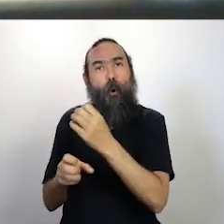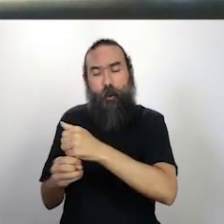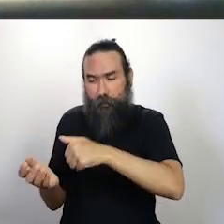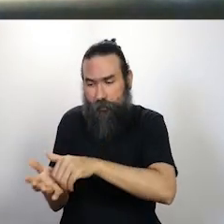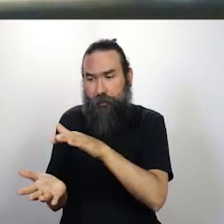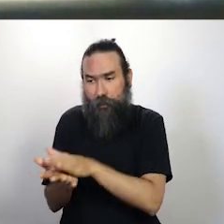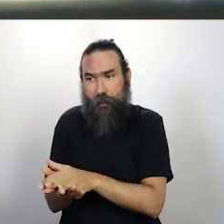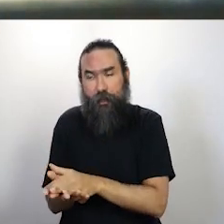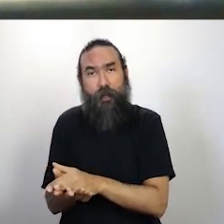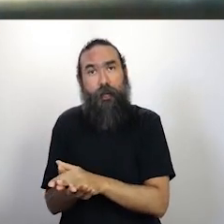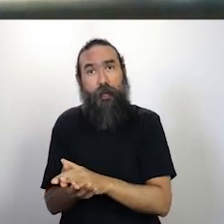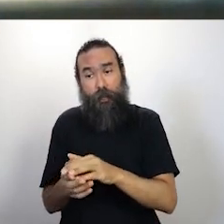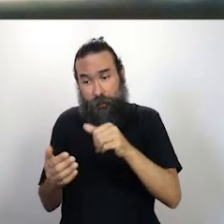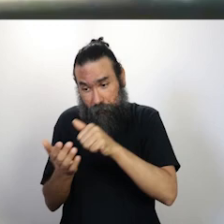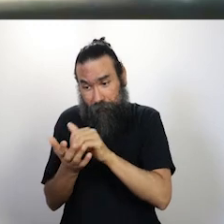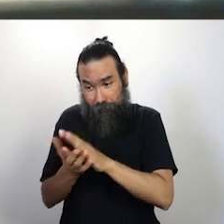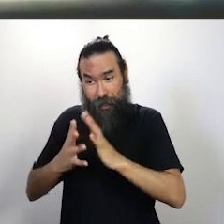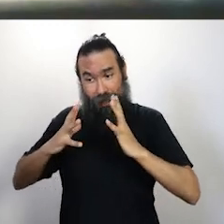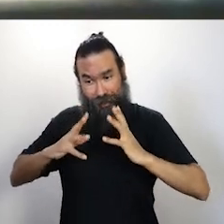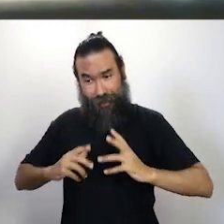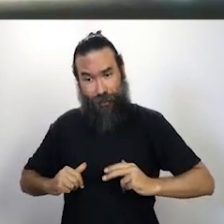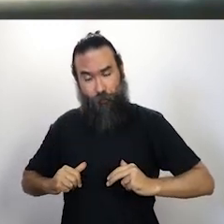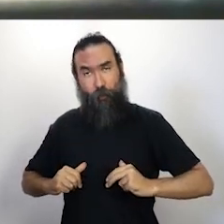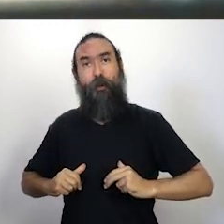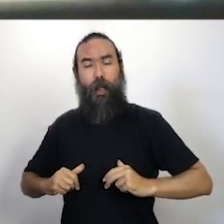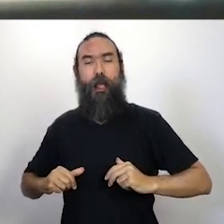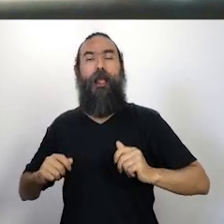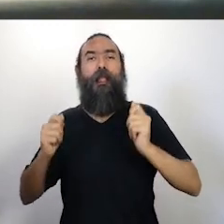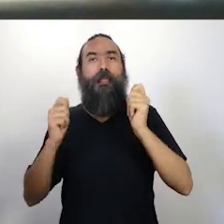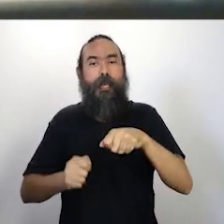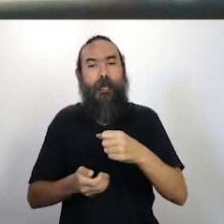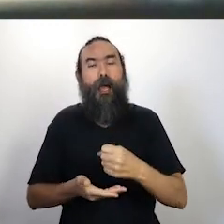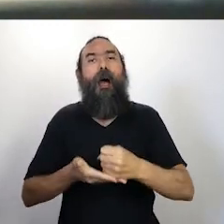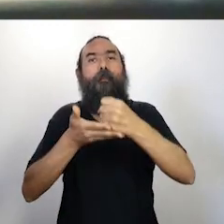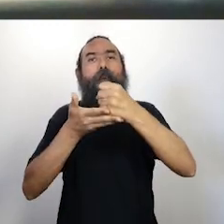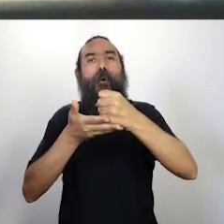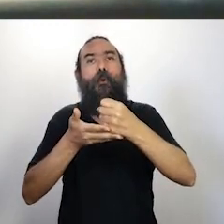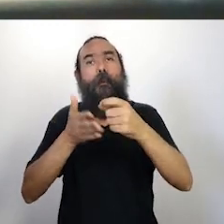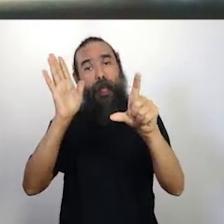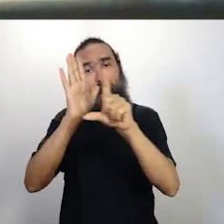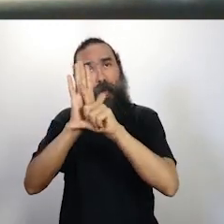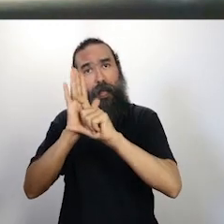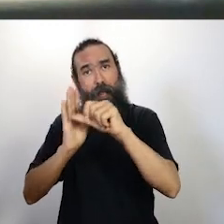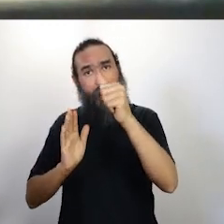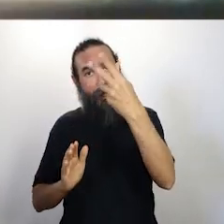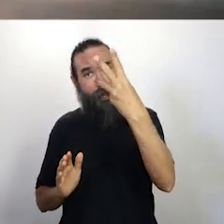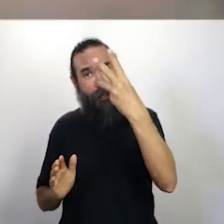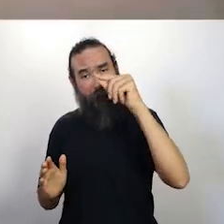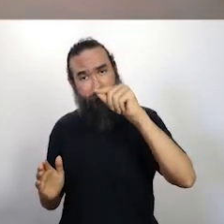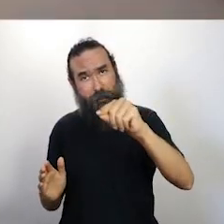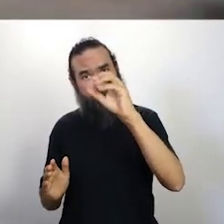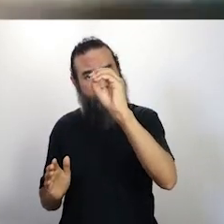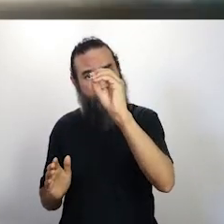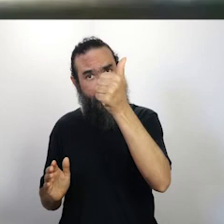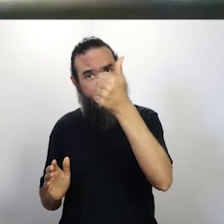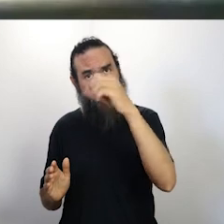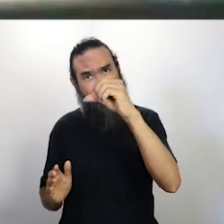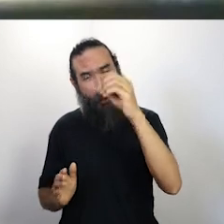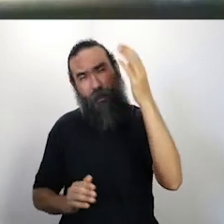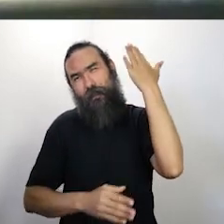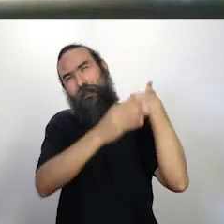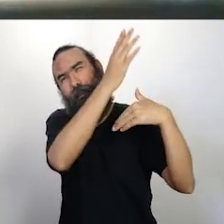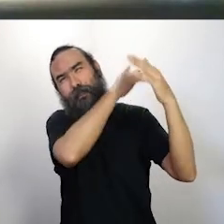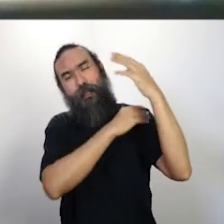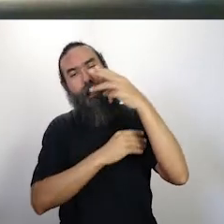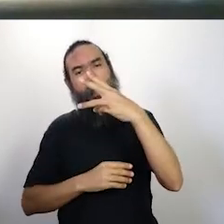já atualizam já tratam disso dessa forma então a lei 13.019 de 31 de 7